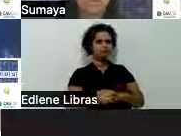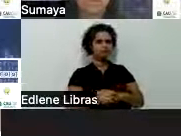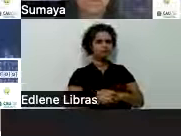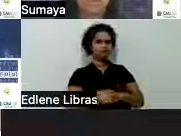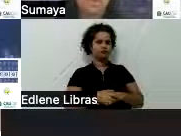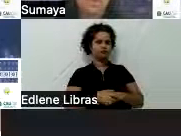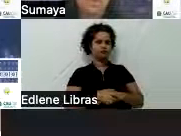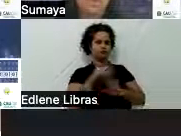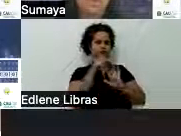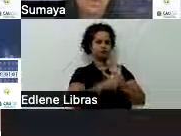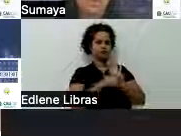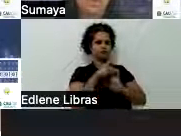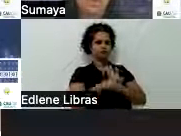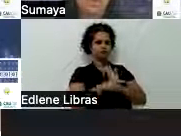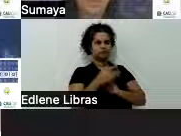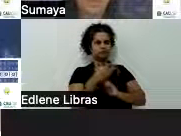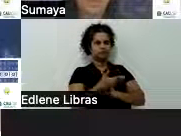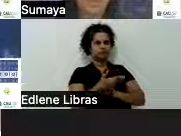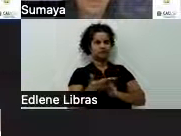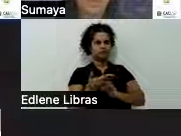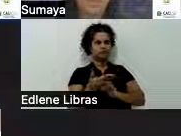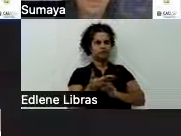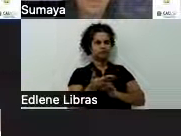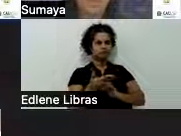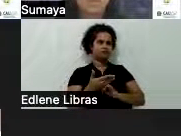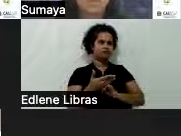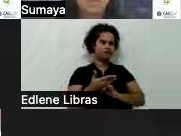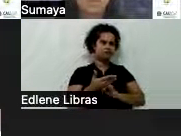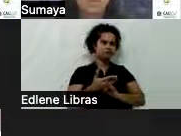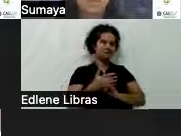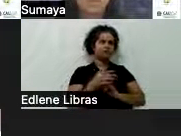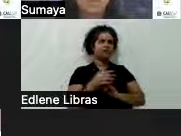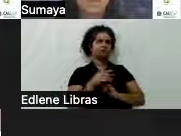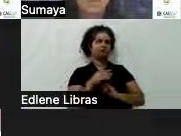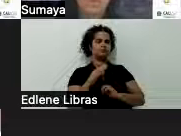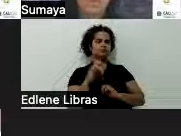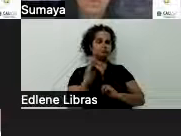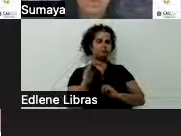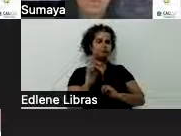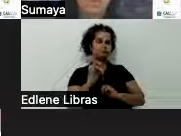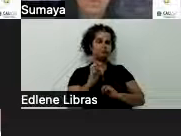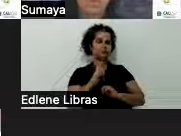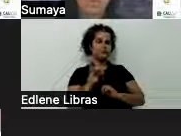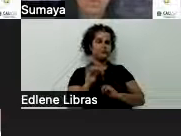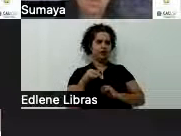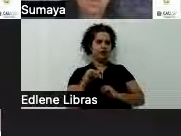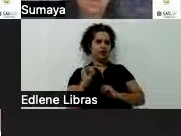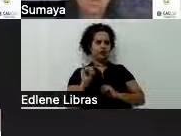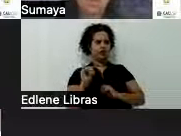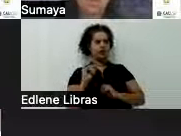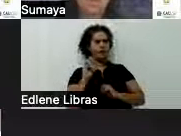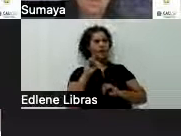esse projeto Três Estações Berrini, ele na verdade, foi um concurso para selecionar